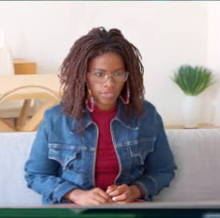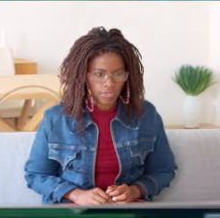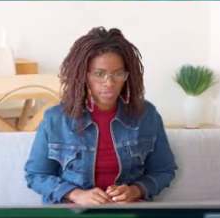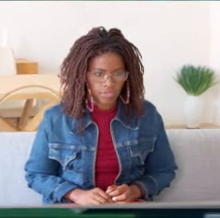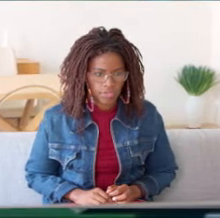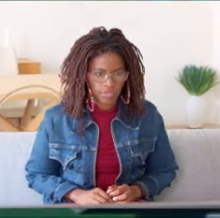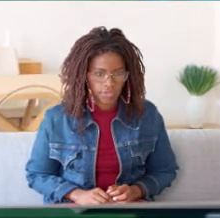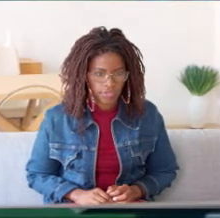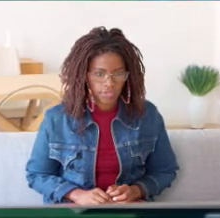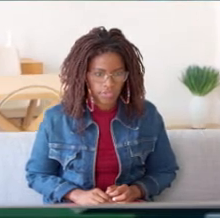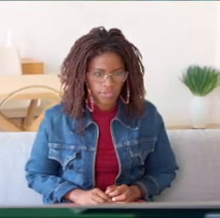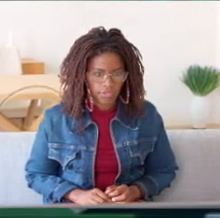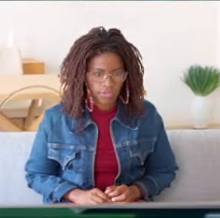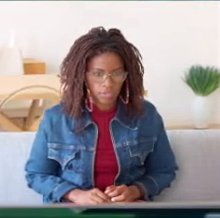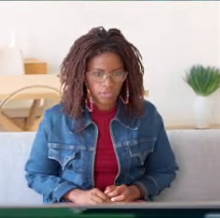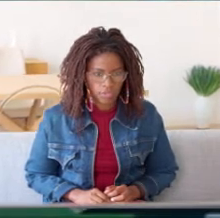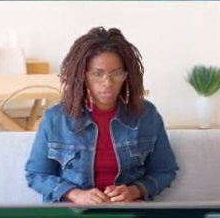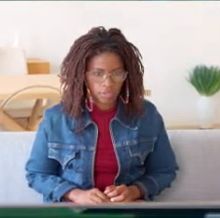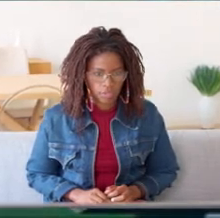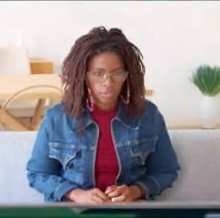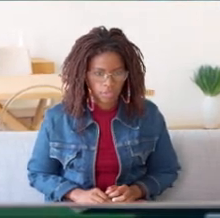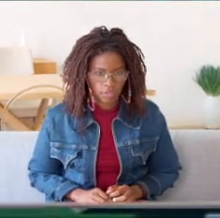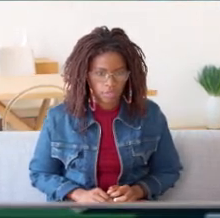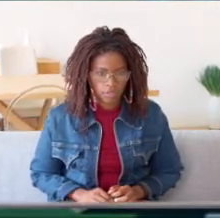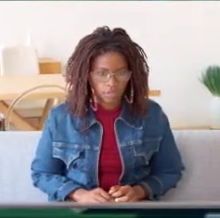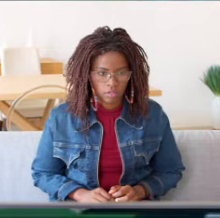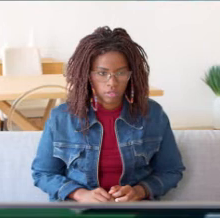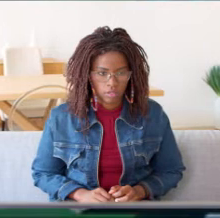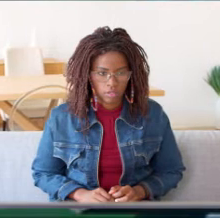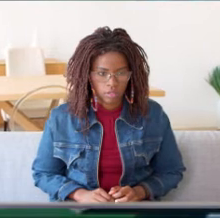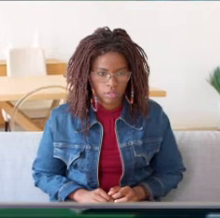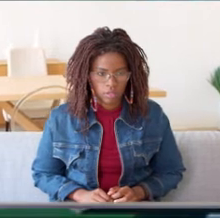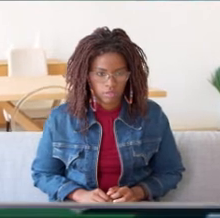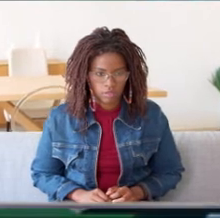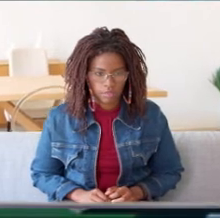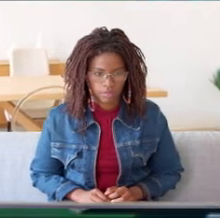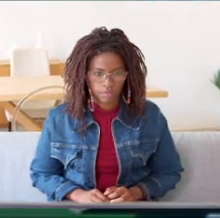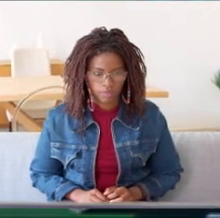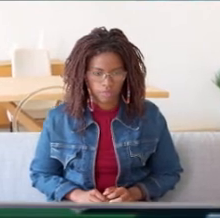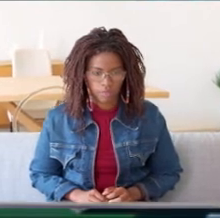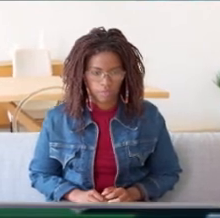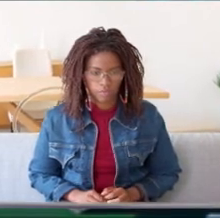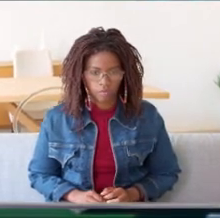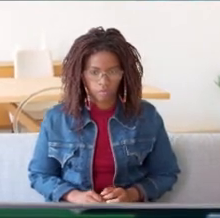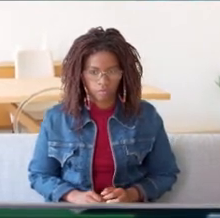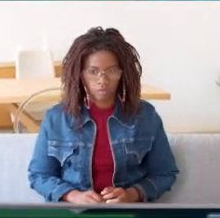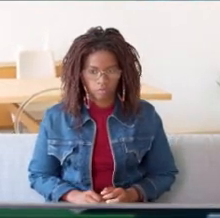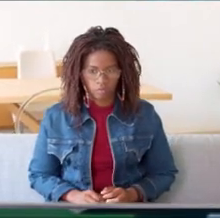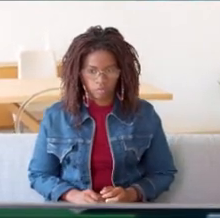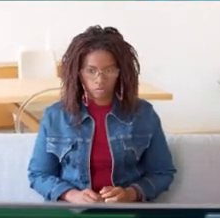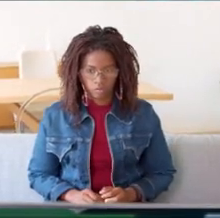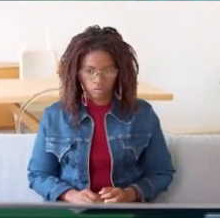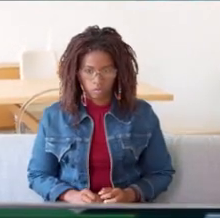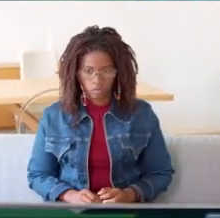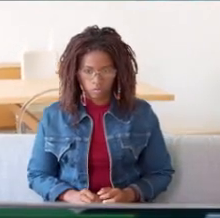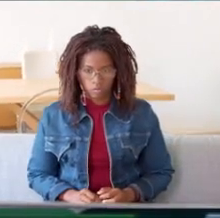ele sente falta do Marcos dele ele sentem falta do Val baiano sentem falta do Márcio Araújo sentem